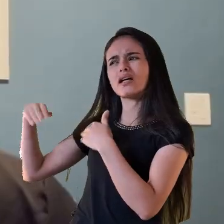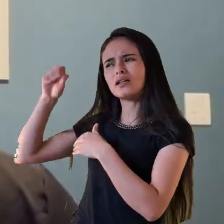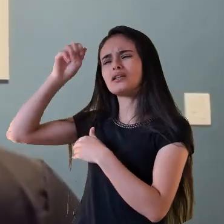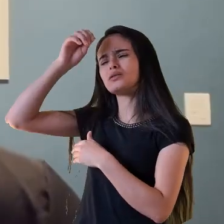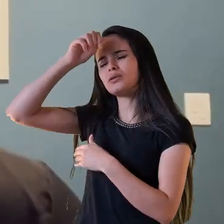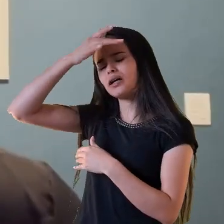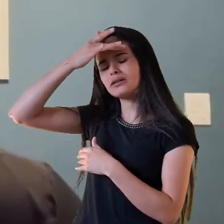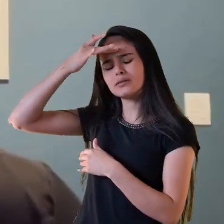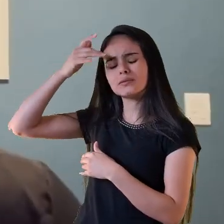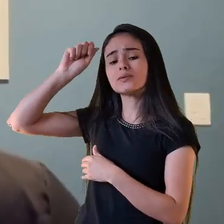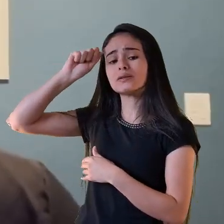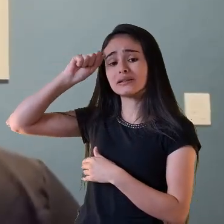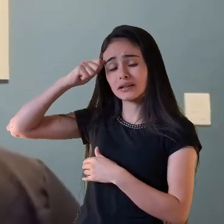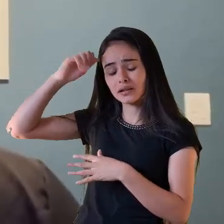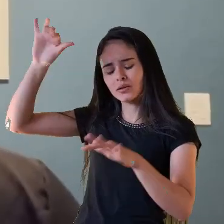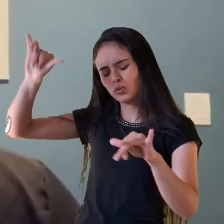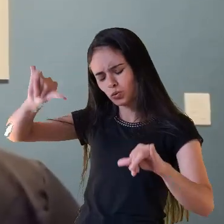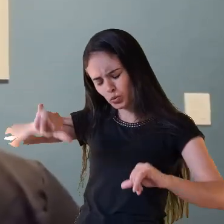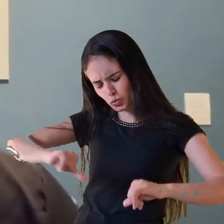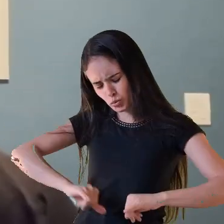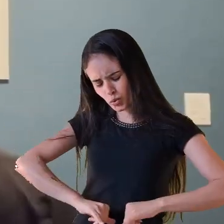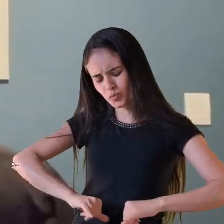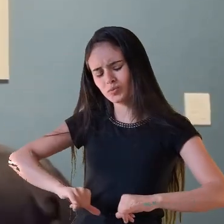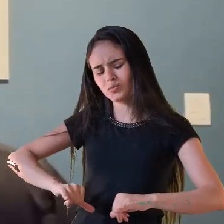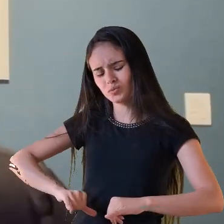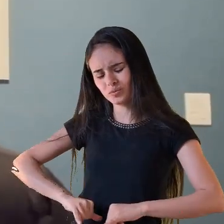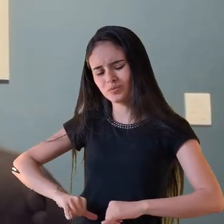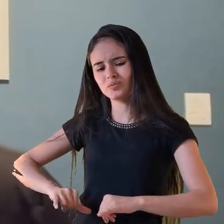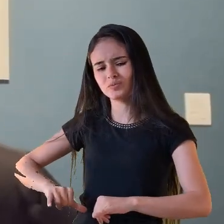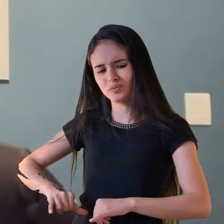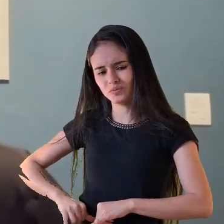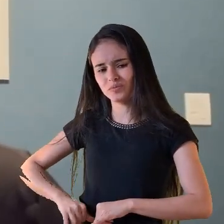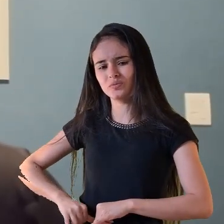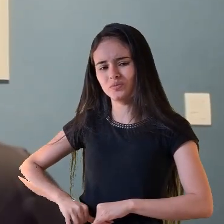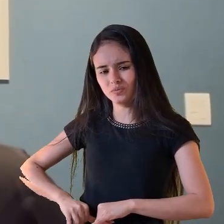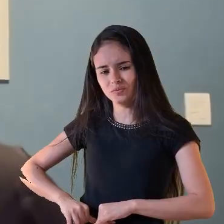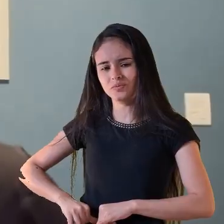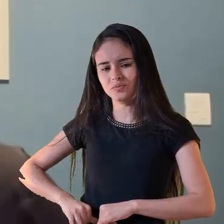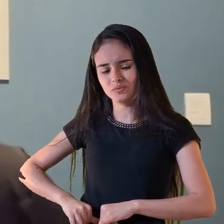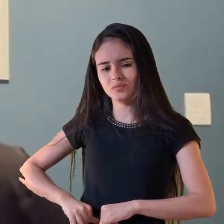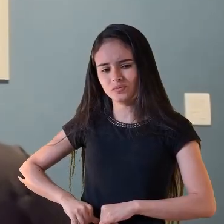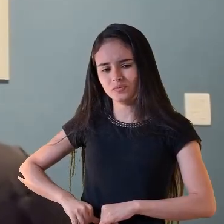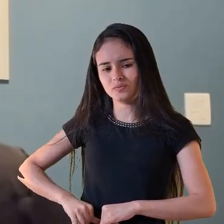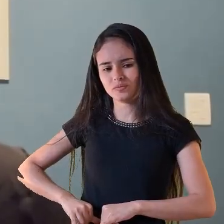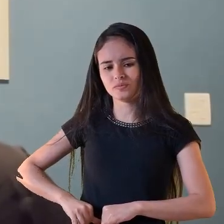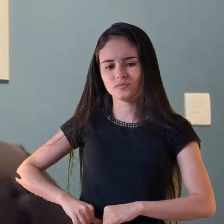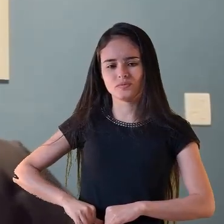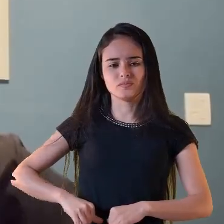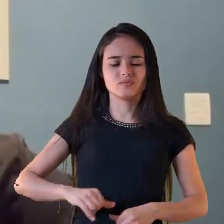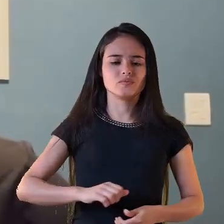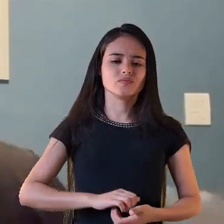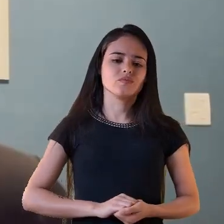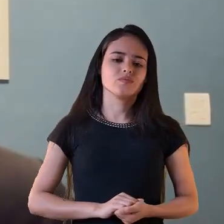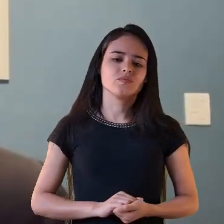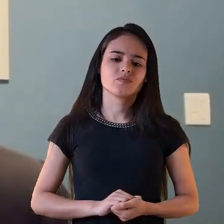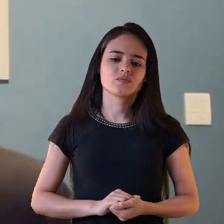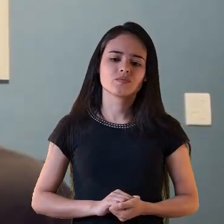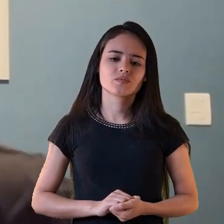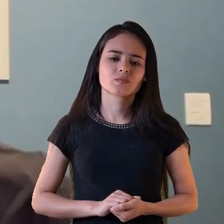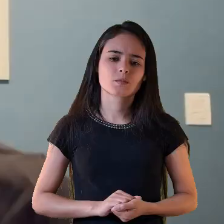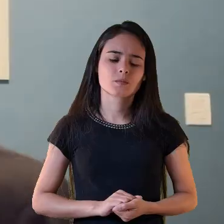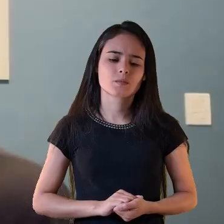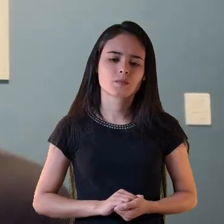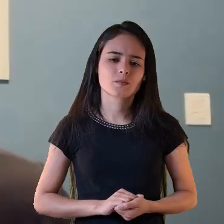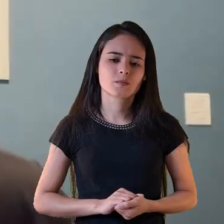que foram trazidas para cá e que conseguiram manter de muitas formas, né, contra tudo, contra